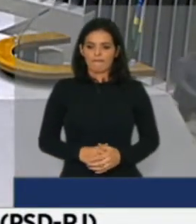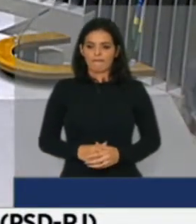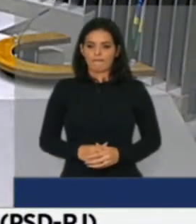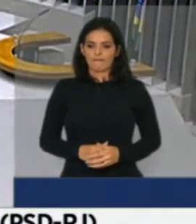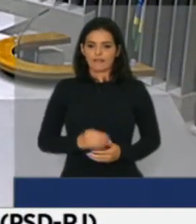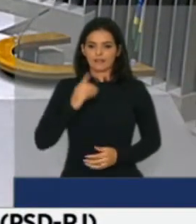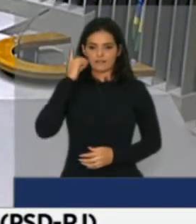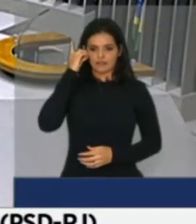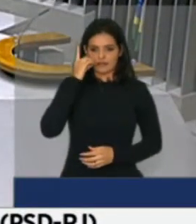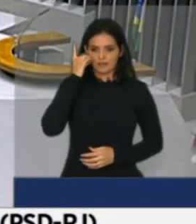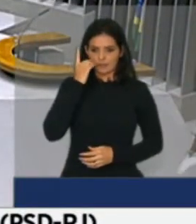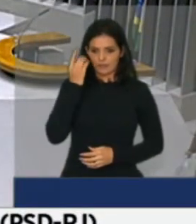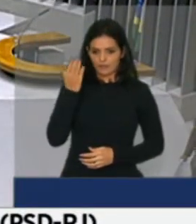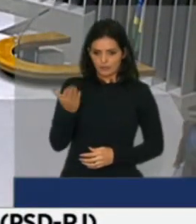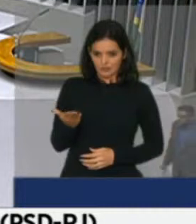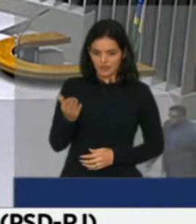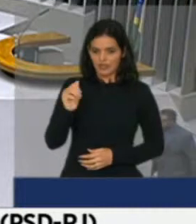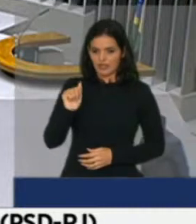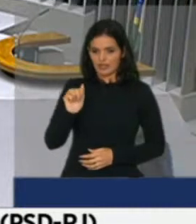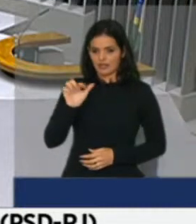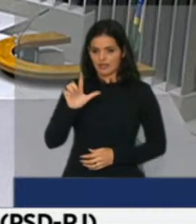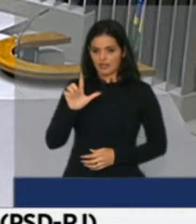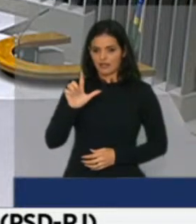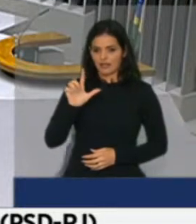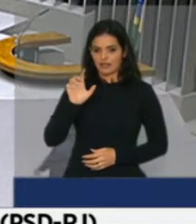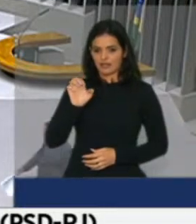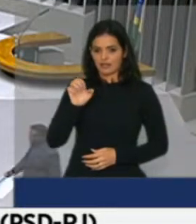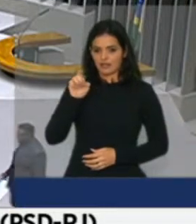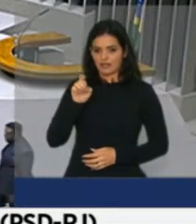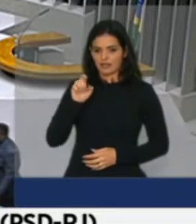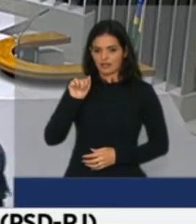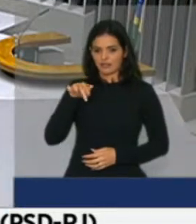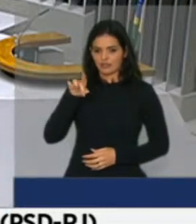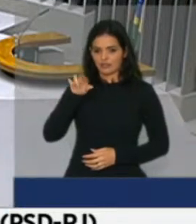Deputado Alexandre Leite.